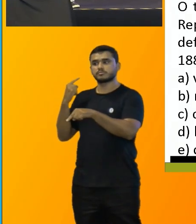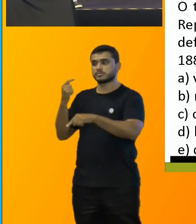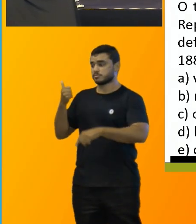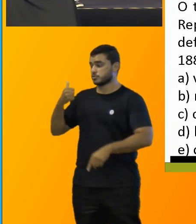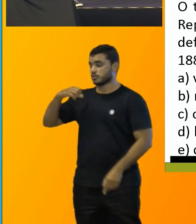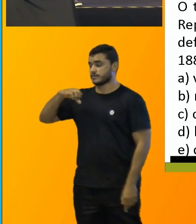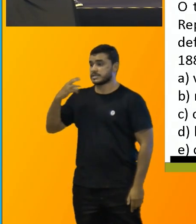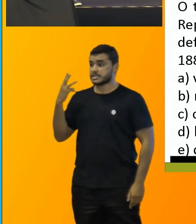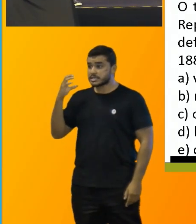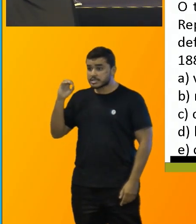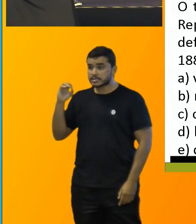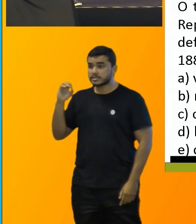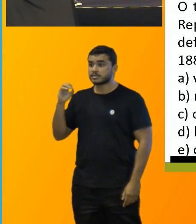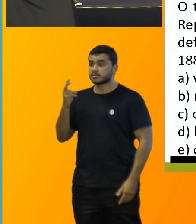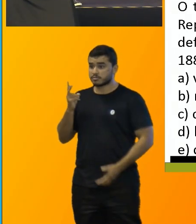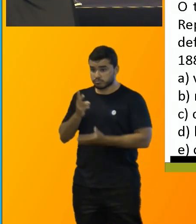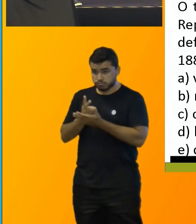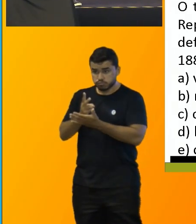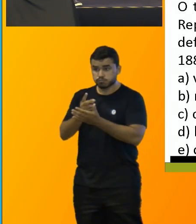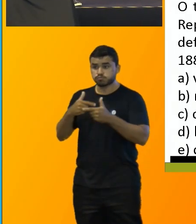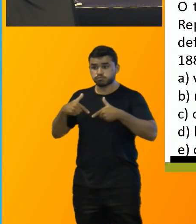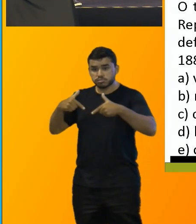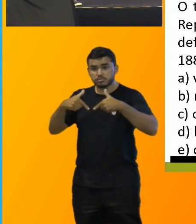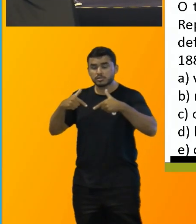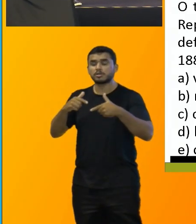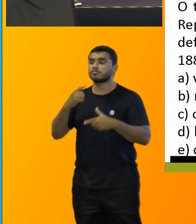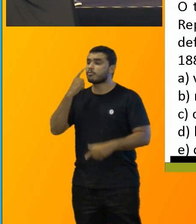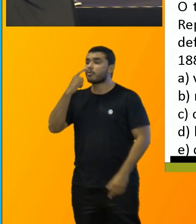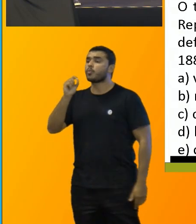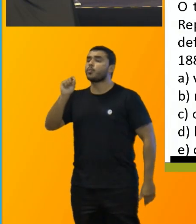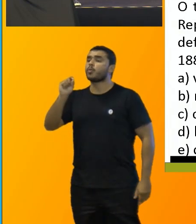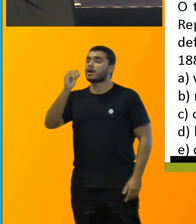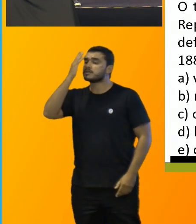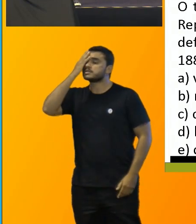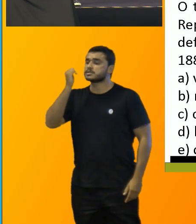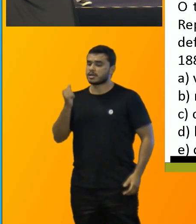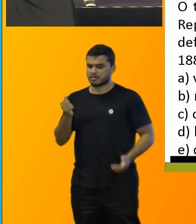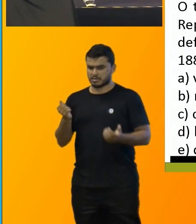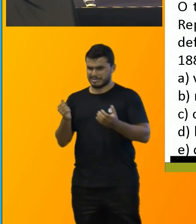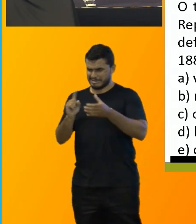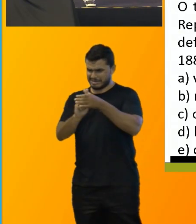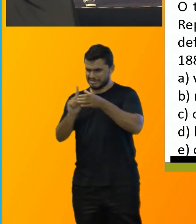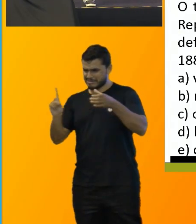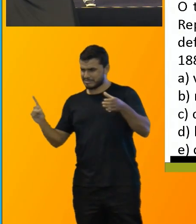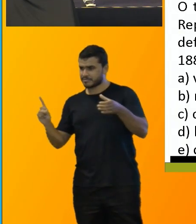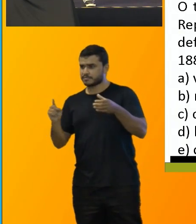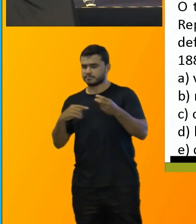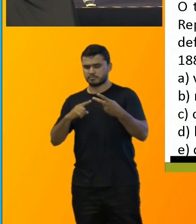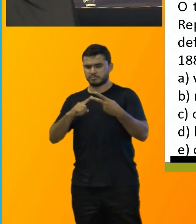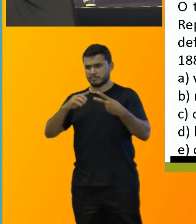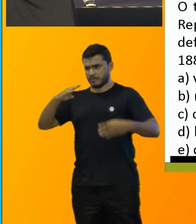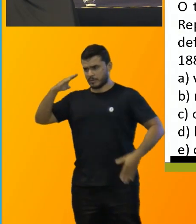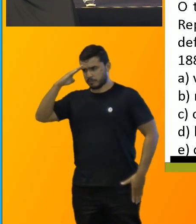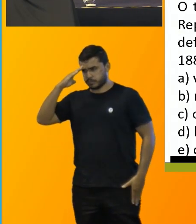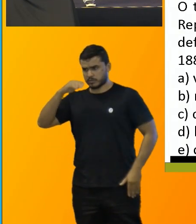descuidaram da forma republicana, mas realçaram a exclusão social, o militarismo,